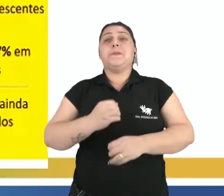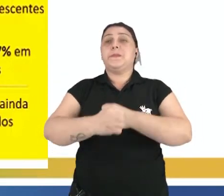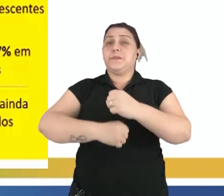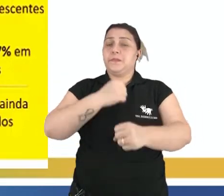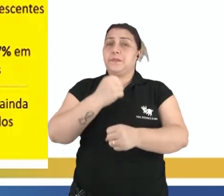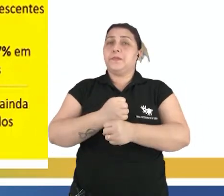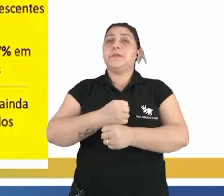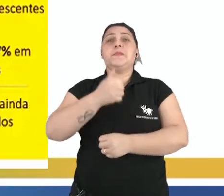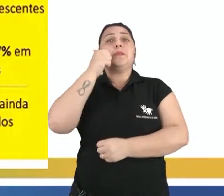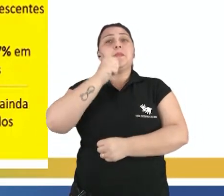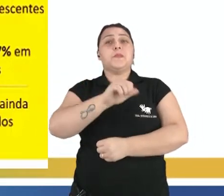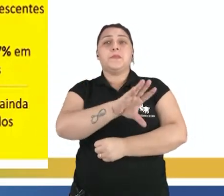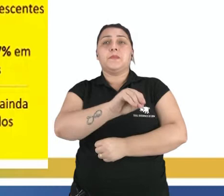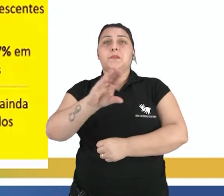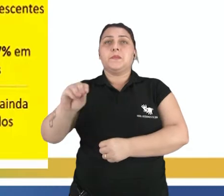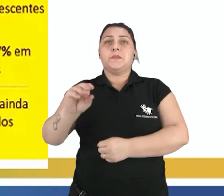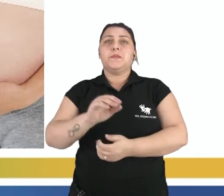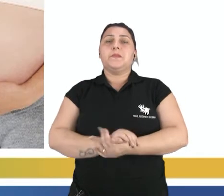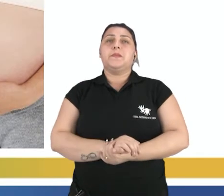em mulheres adolescentes.